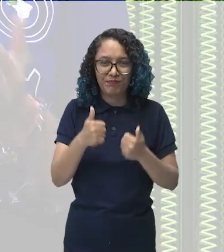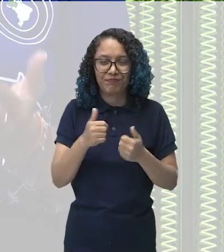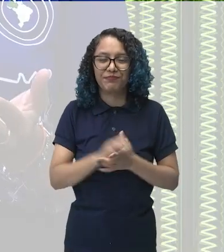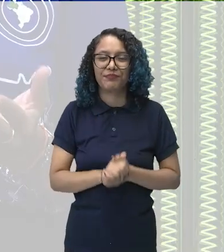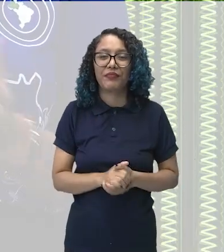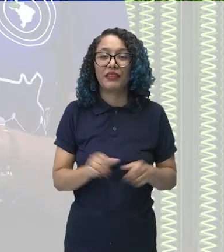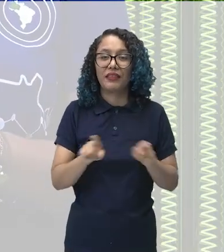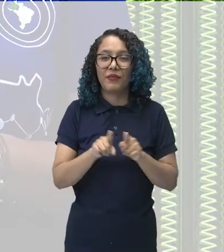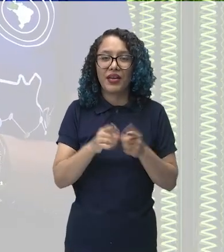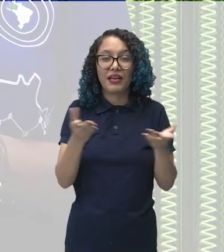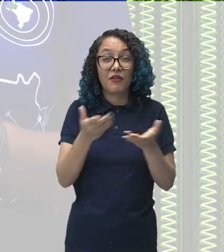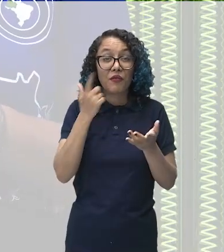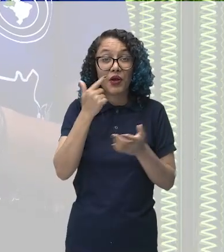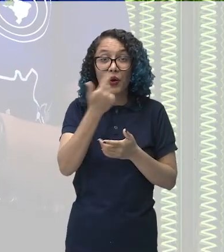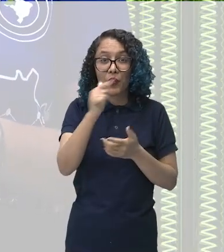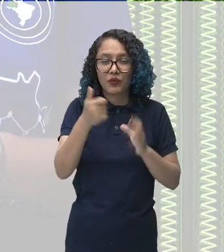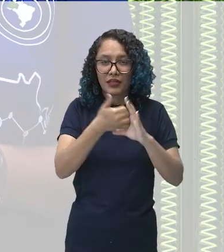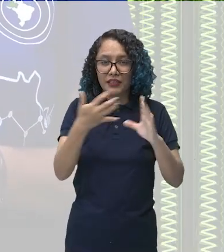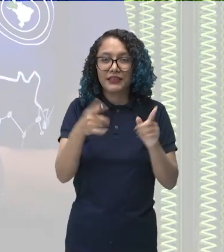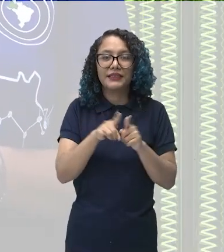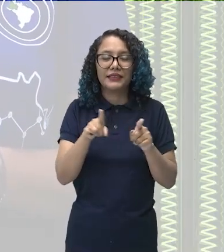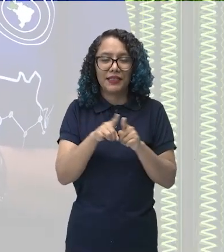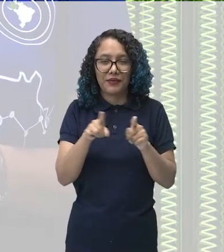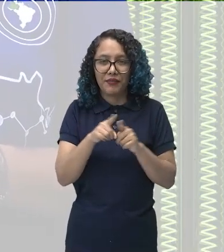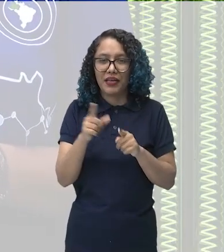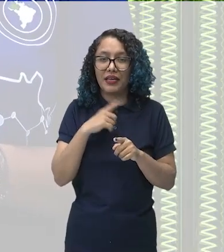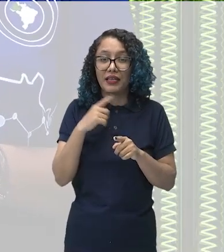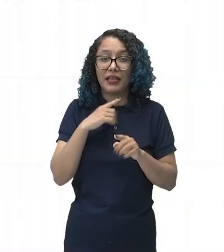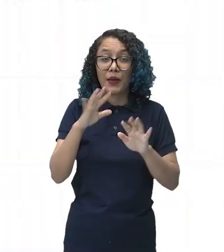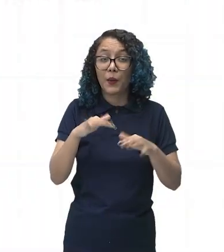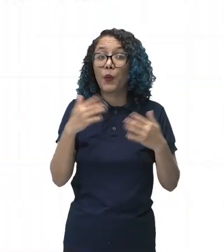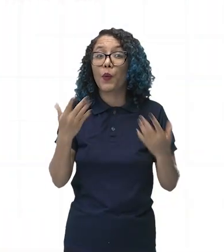característica presente no nosso planeta, que é a existência de um campo